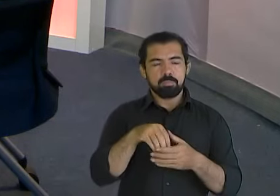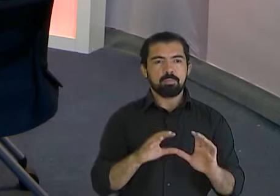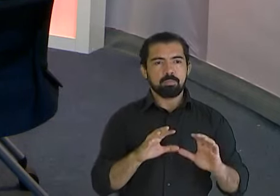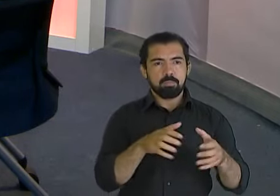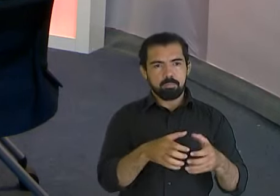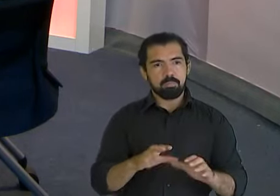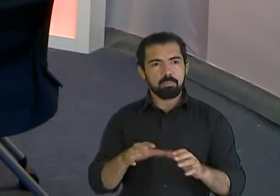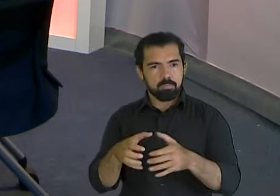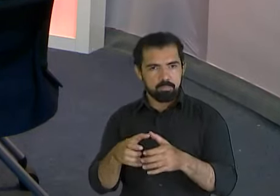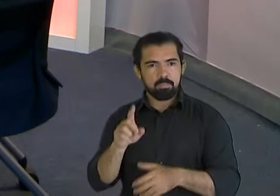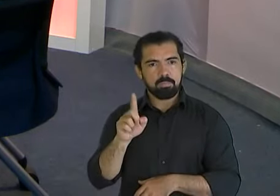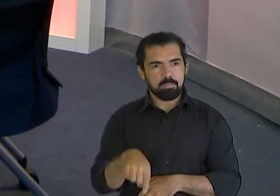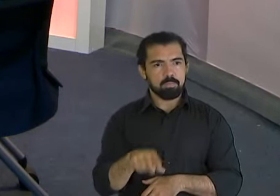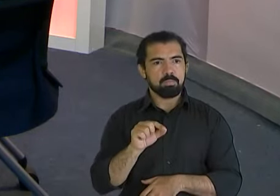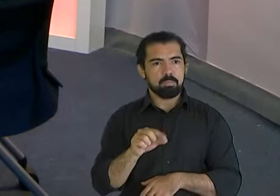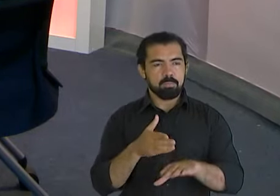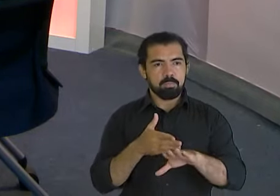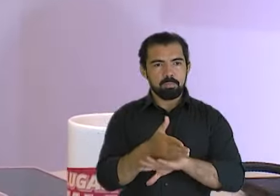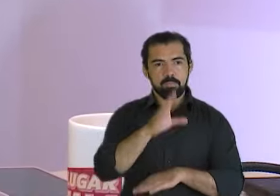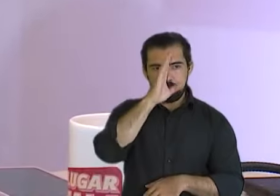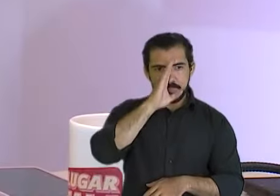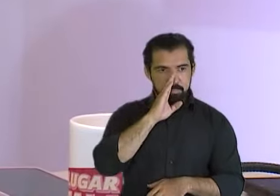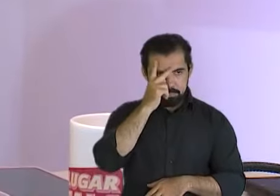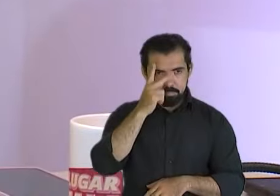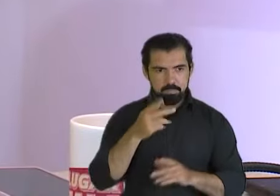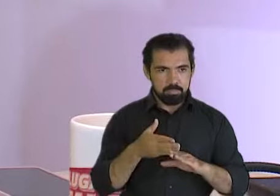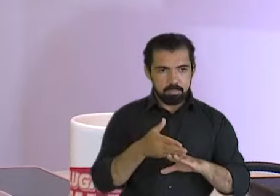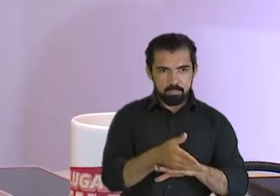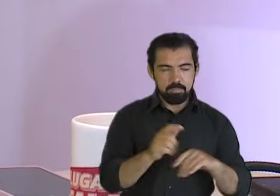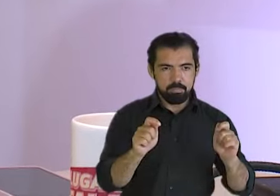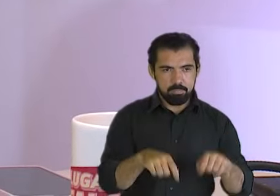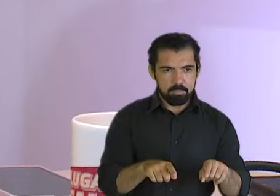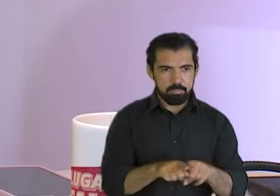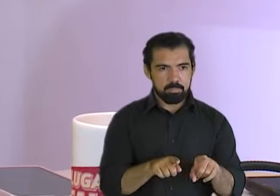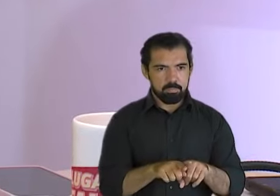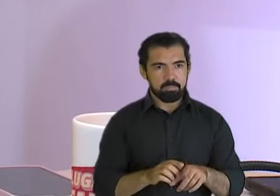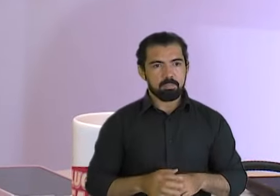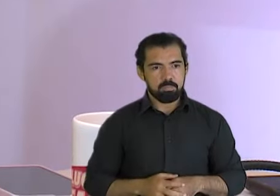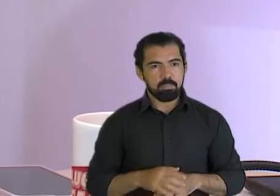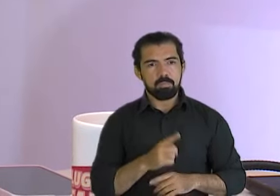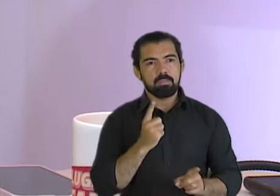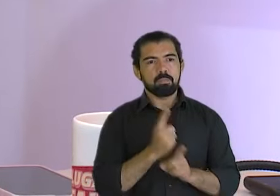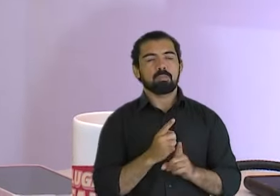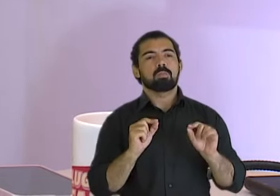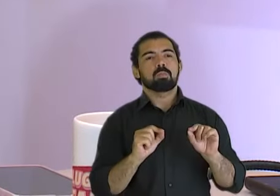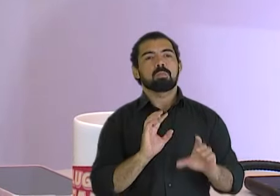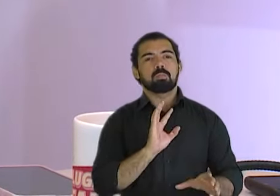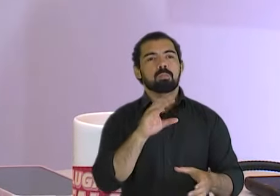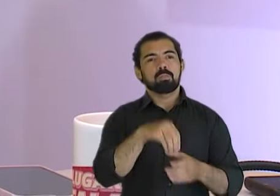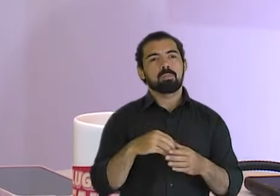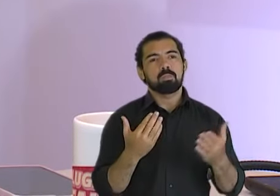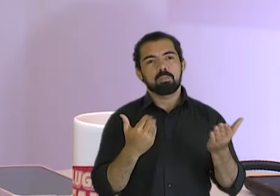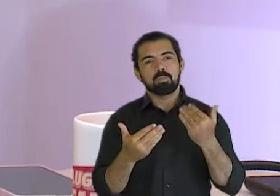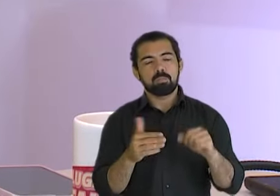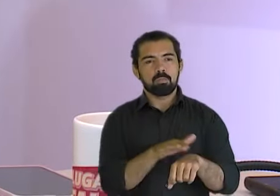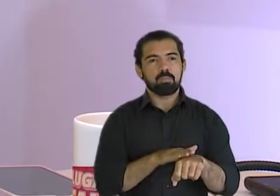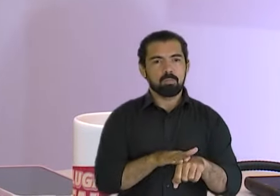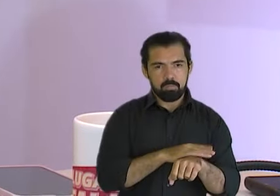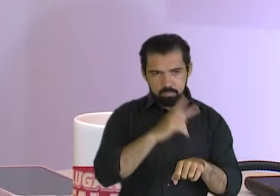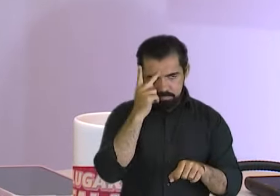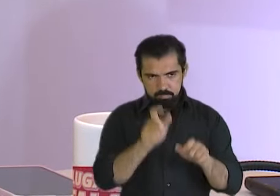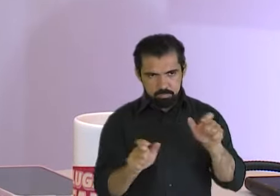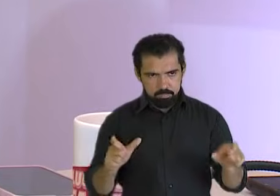que é uma forma, né, um acesso grátis que você pode ir fazer essa escuta ou mesmo falar, o que que elas encontram lá? São conversas, pessoas que